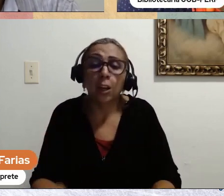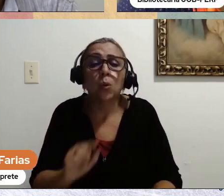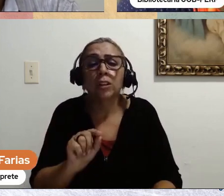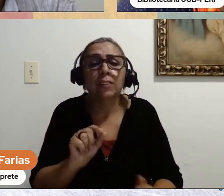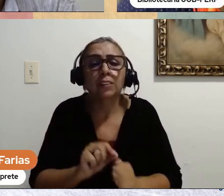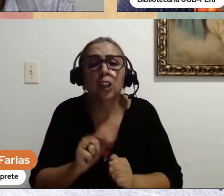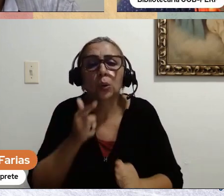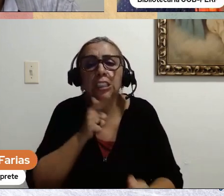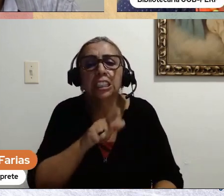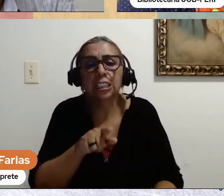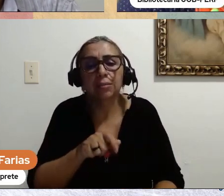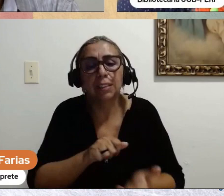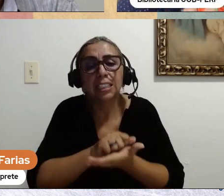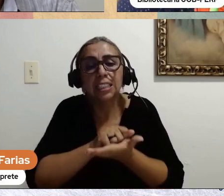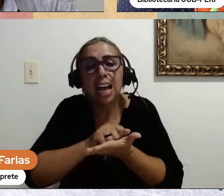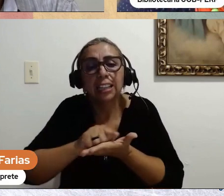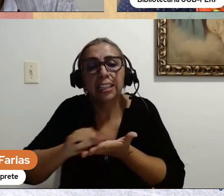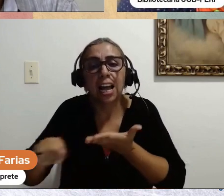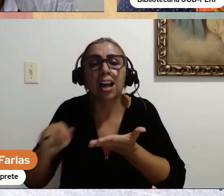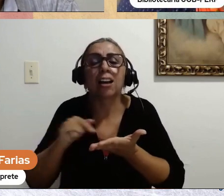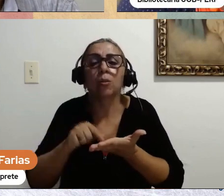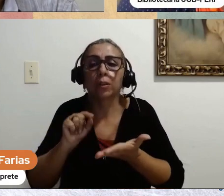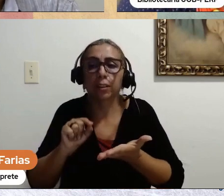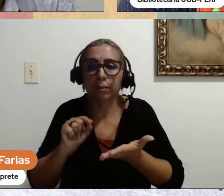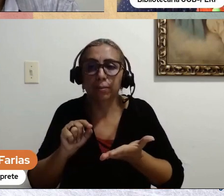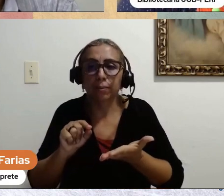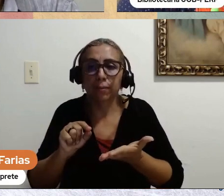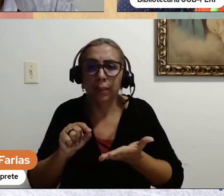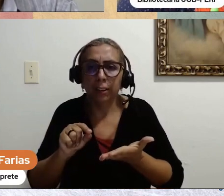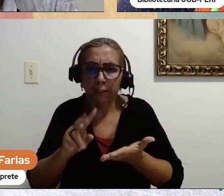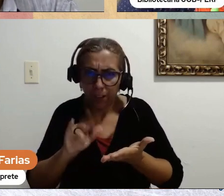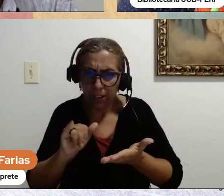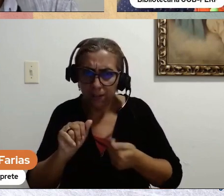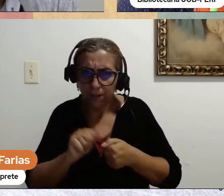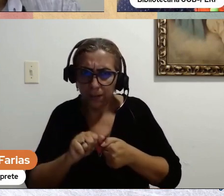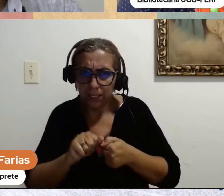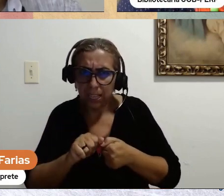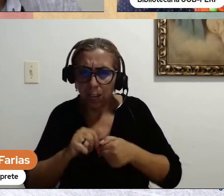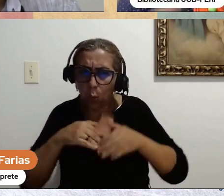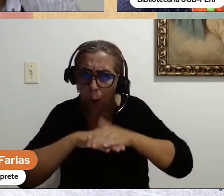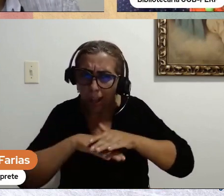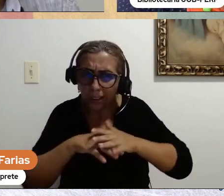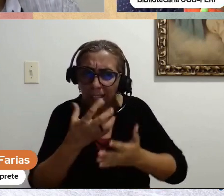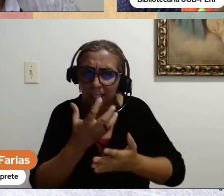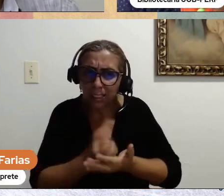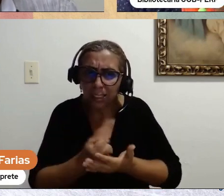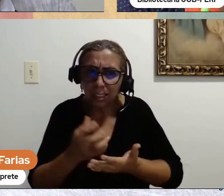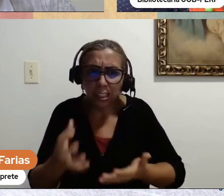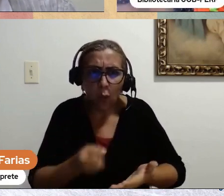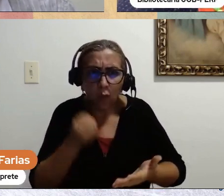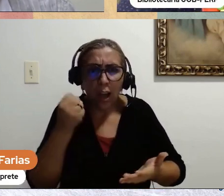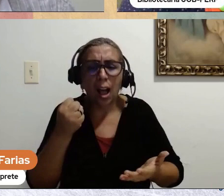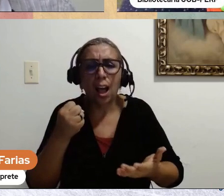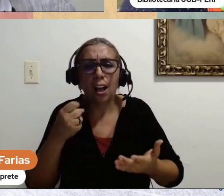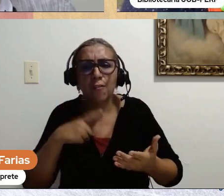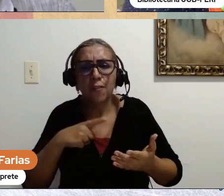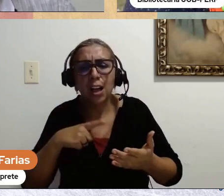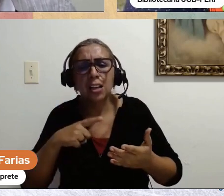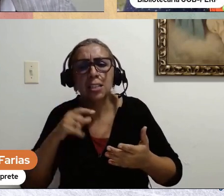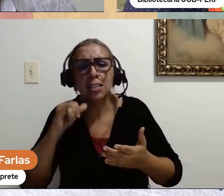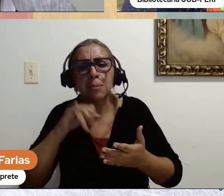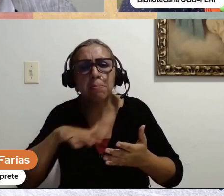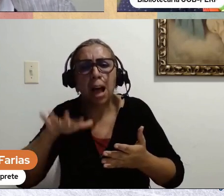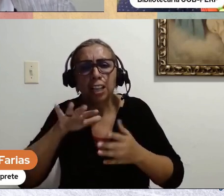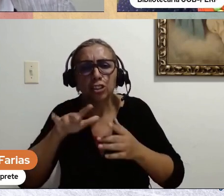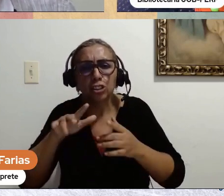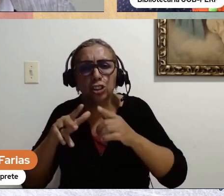conseguir com aquele scanner? Ele vai conseguir fazer algum armazenamento apenas? Vai tratar a imagem? E nesse tratamento